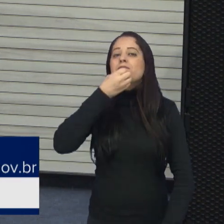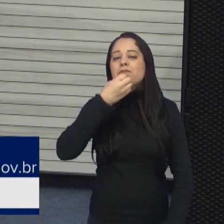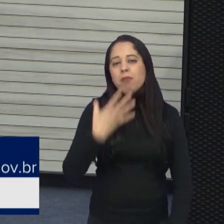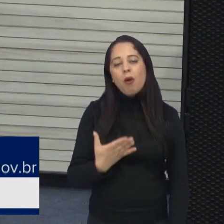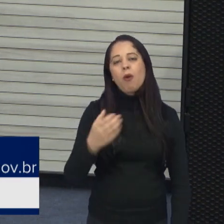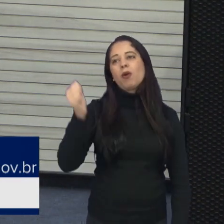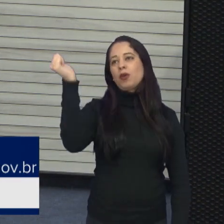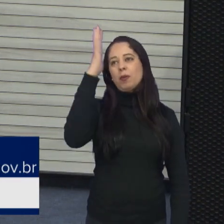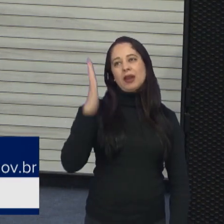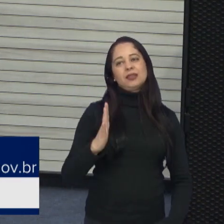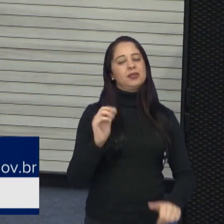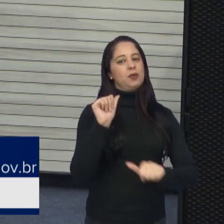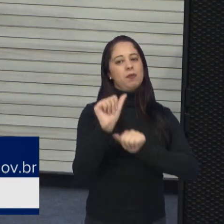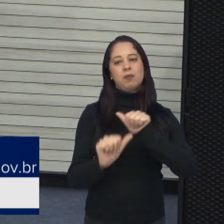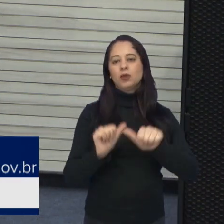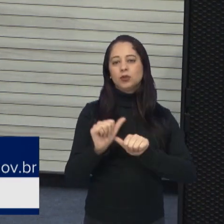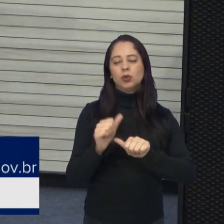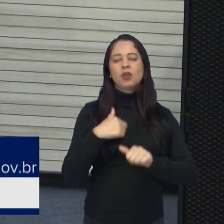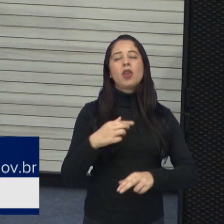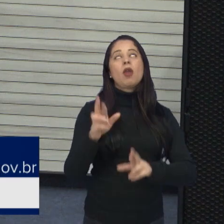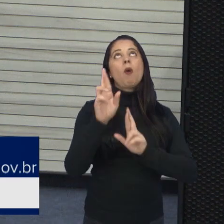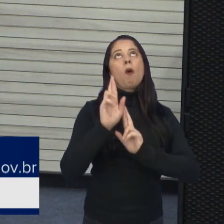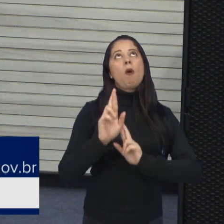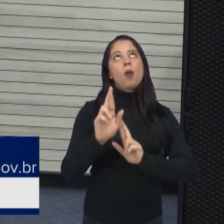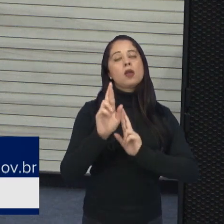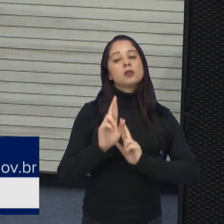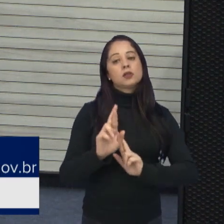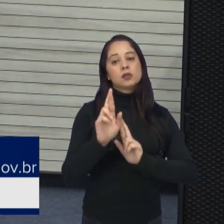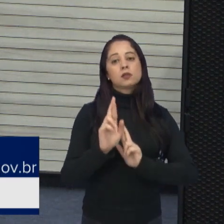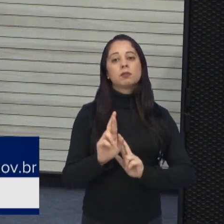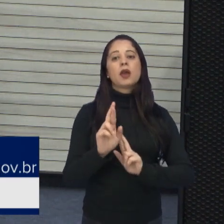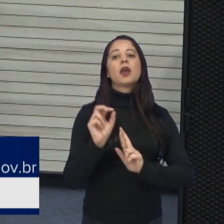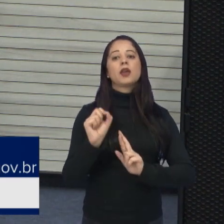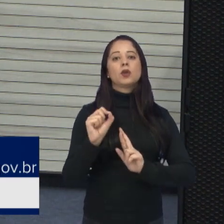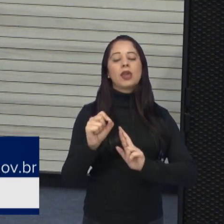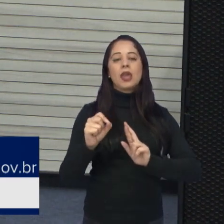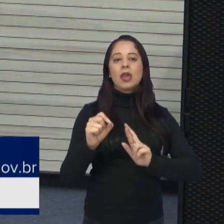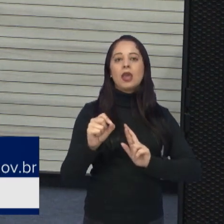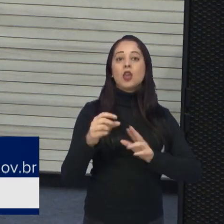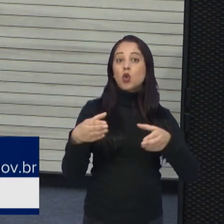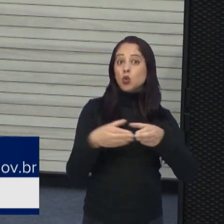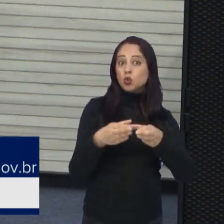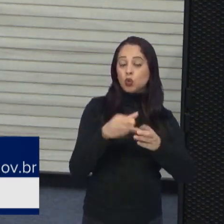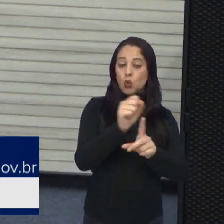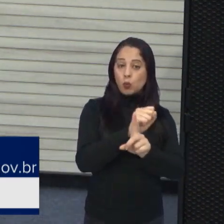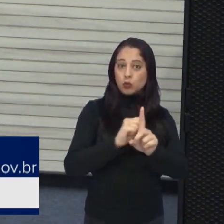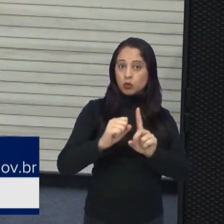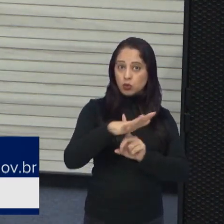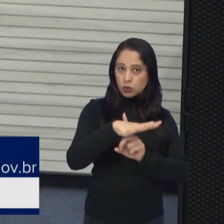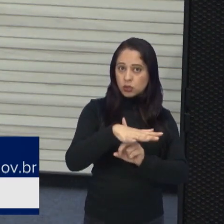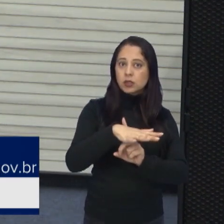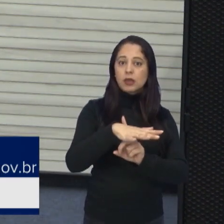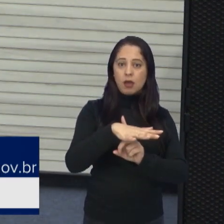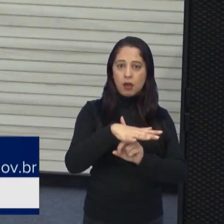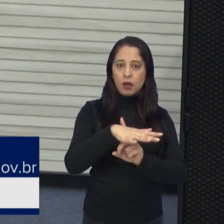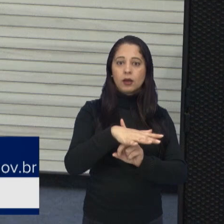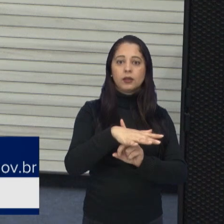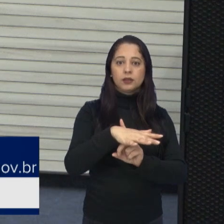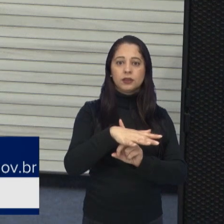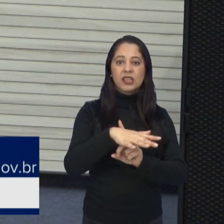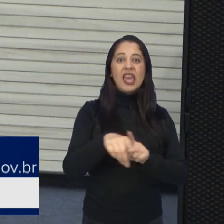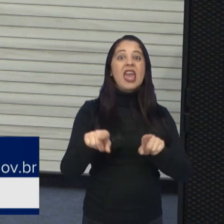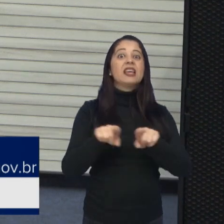país mudou. E eu espero que o que os movimentos sociais estão fazendo e o